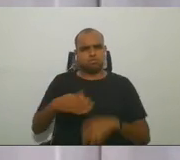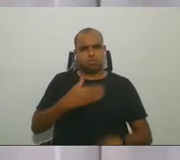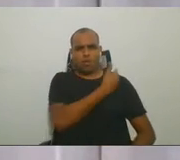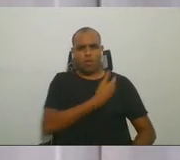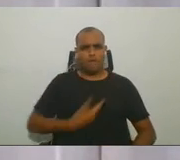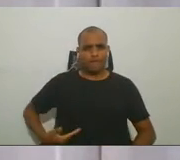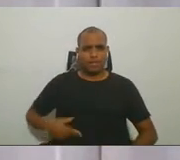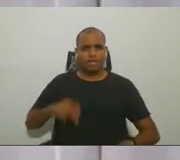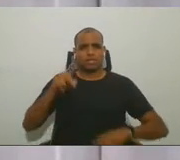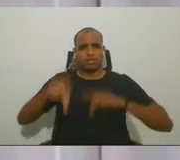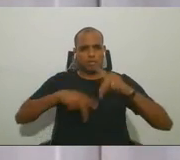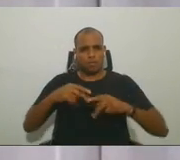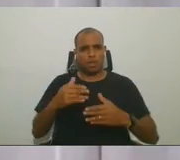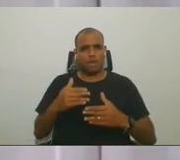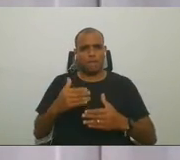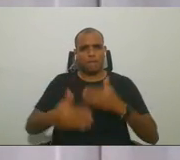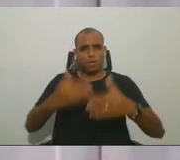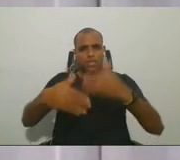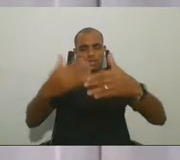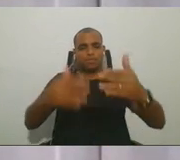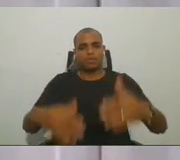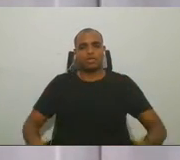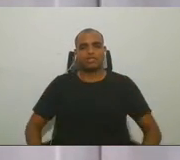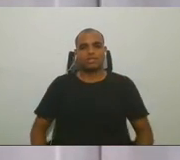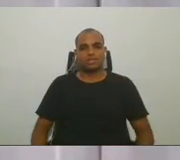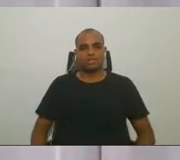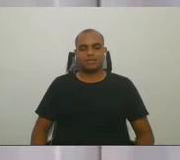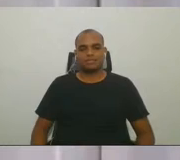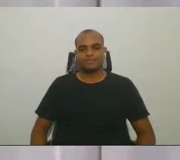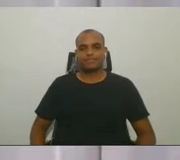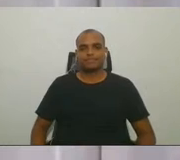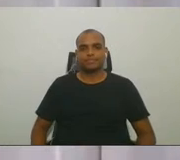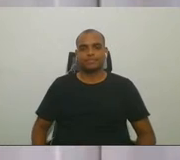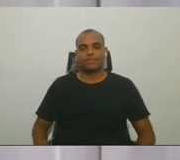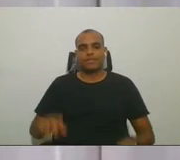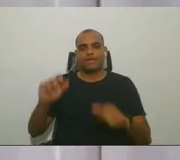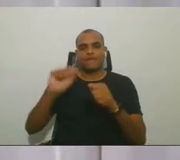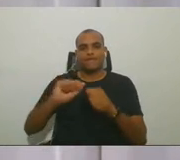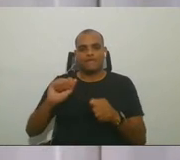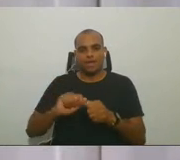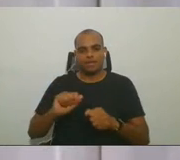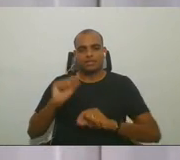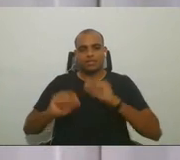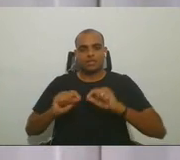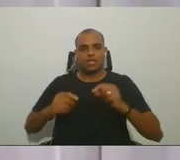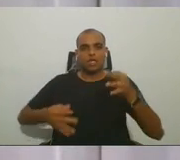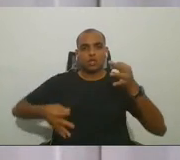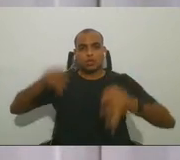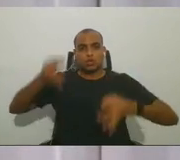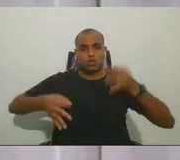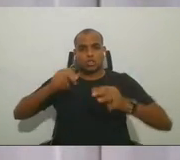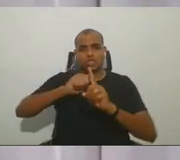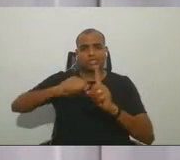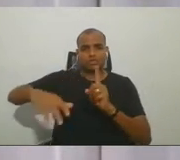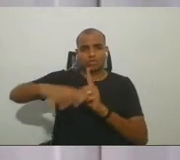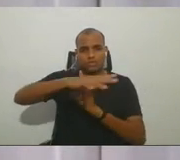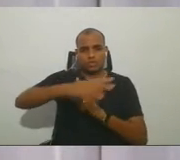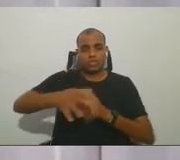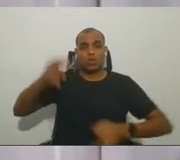populares, progressistas, façam imprescindíveis a justiça social e a justiça de